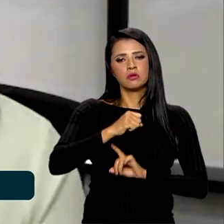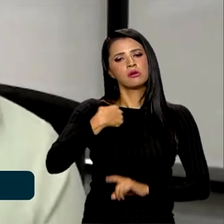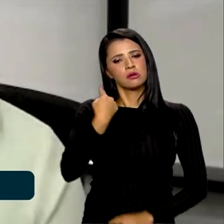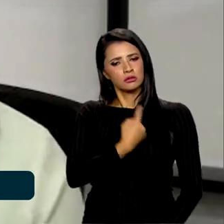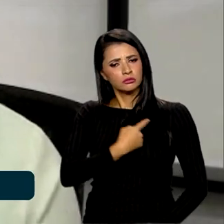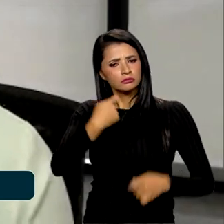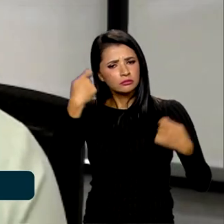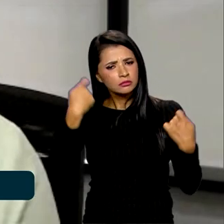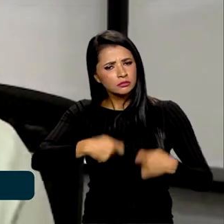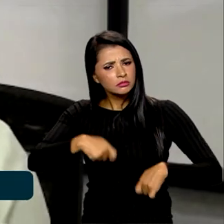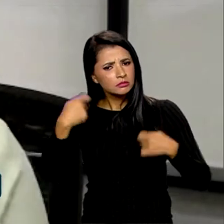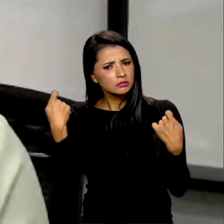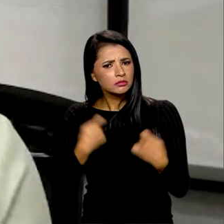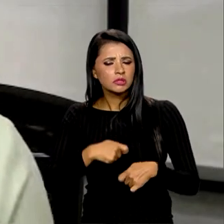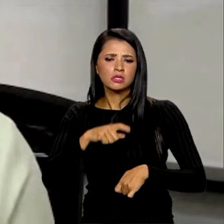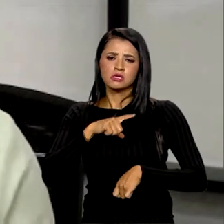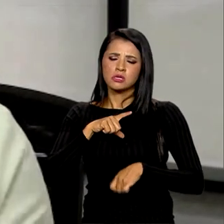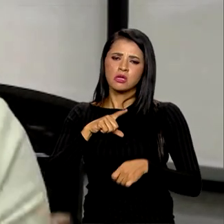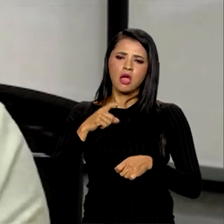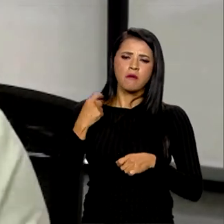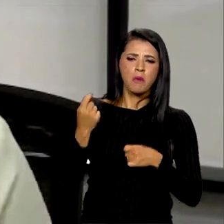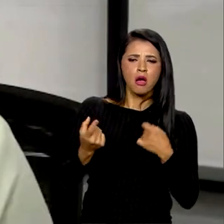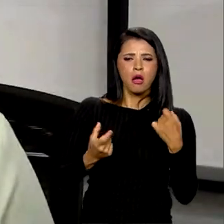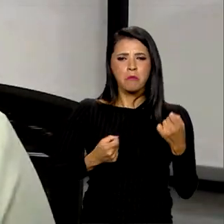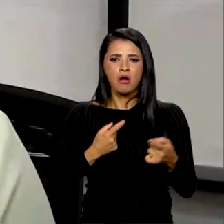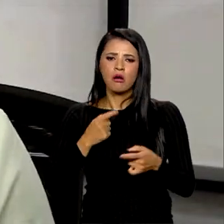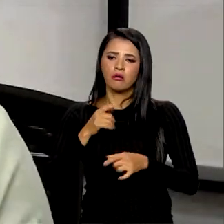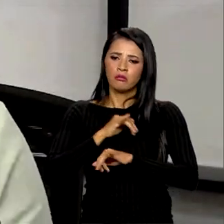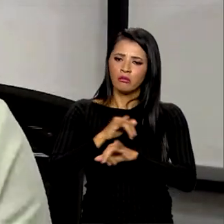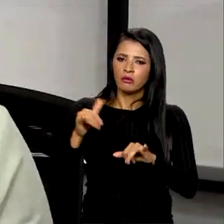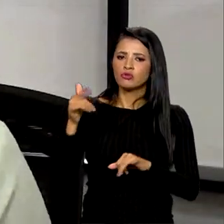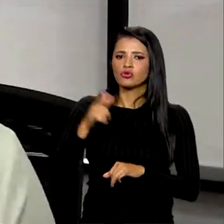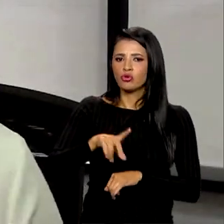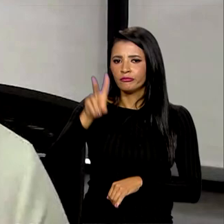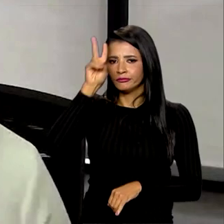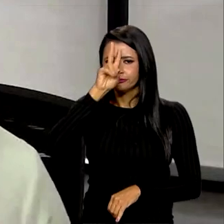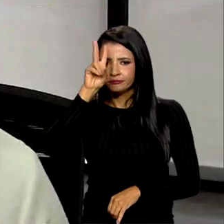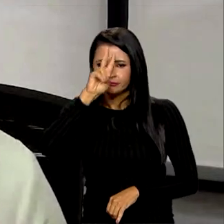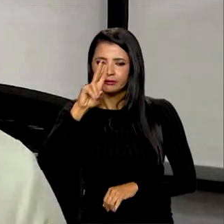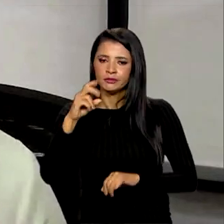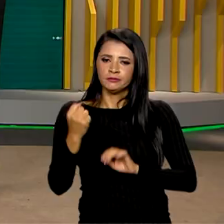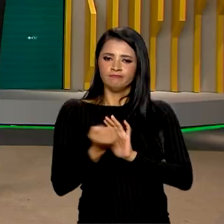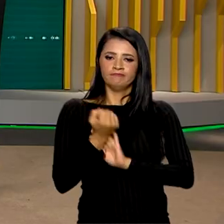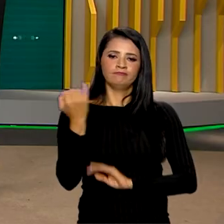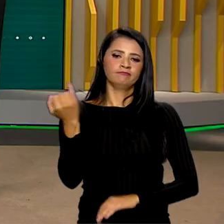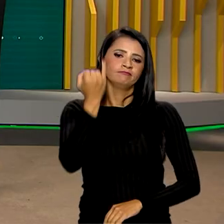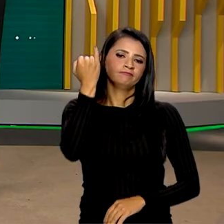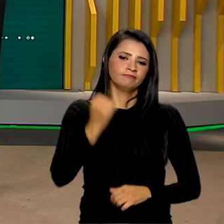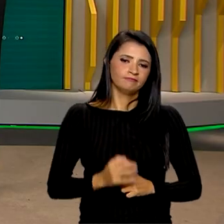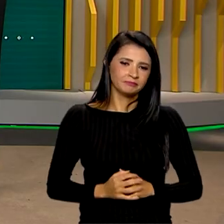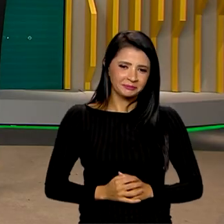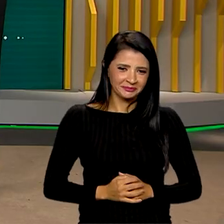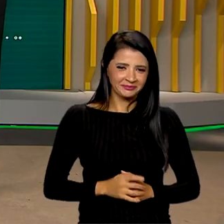precisa né de tempos em tempos relembrar e marcar essa importância